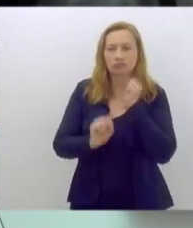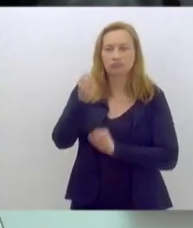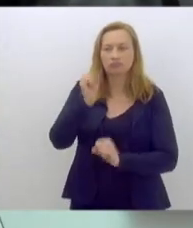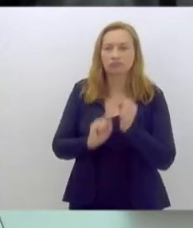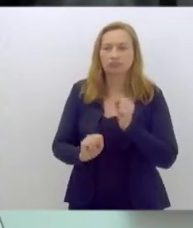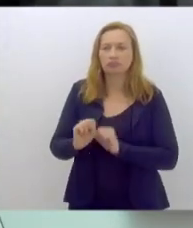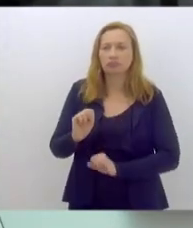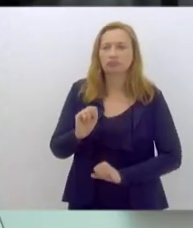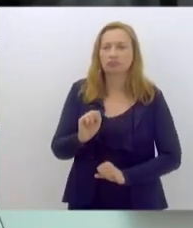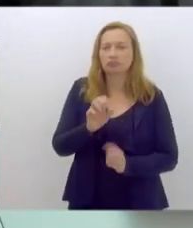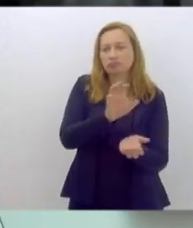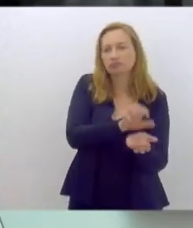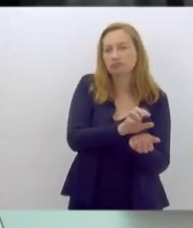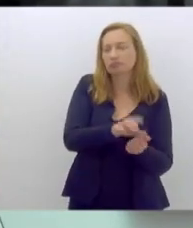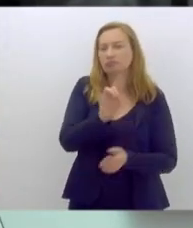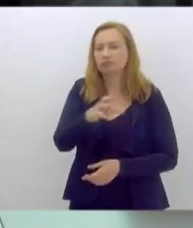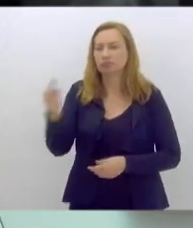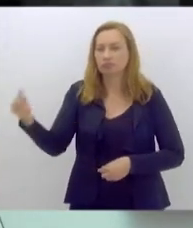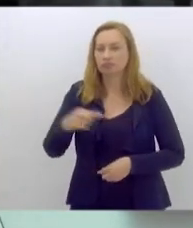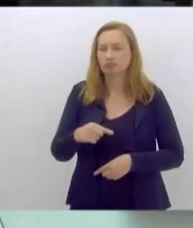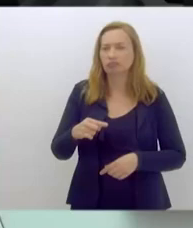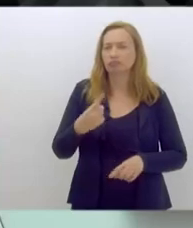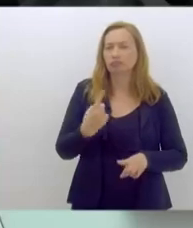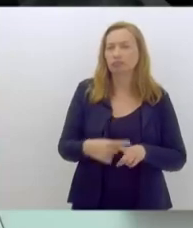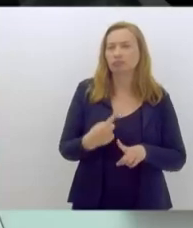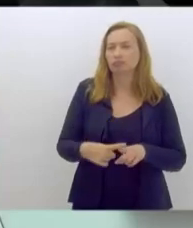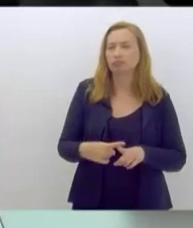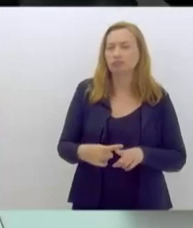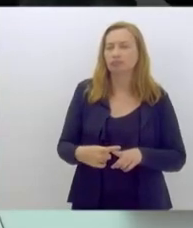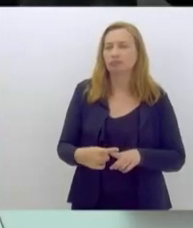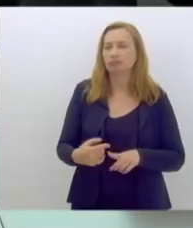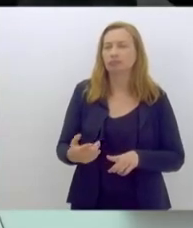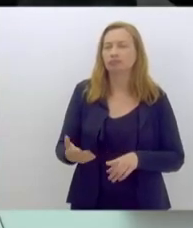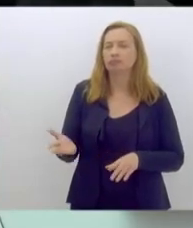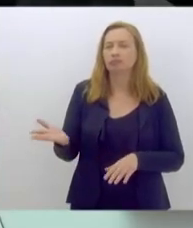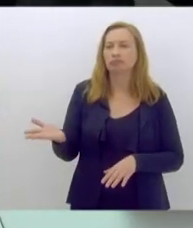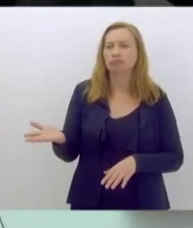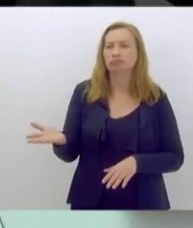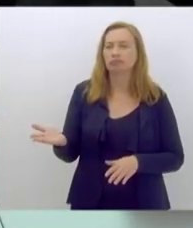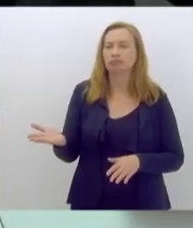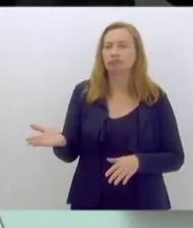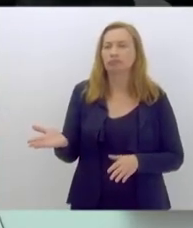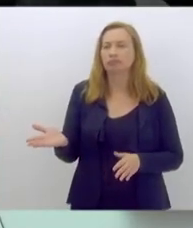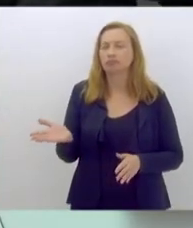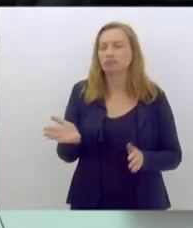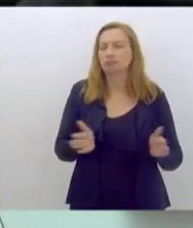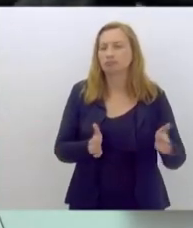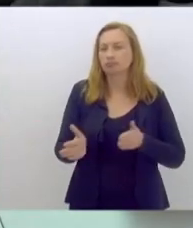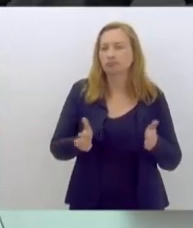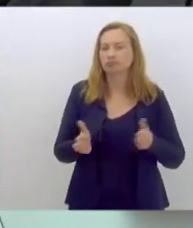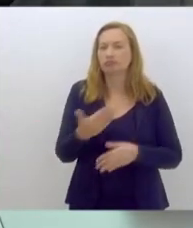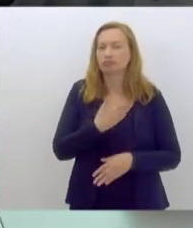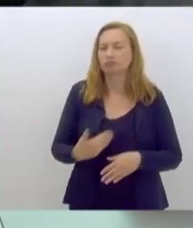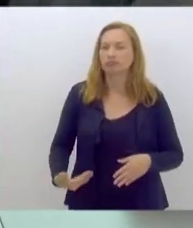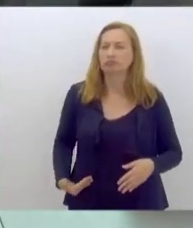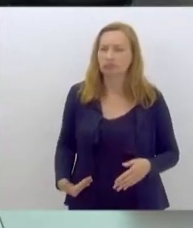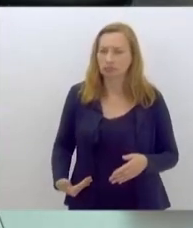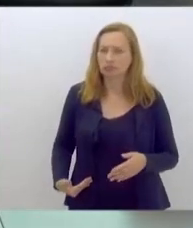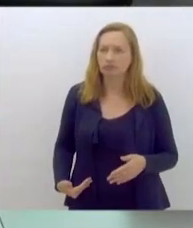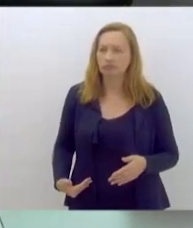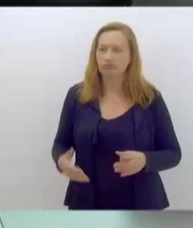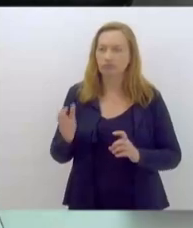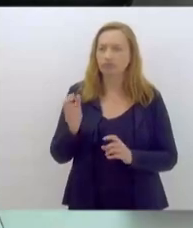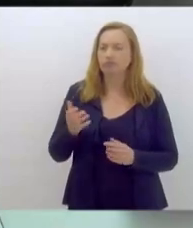da Manguinhos Ele disse que só veio para cá porque na época o governador insistiu demais porque Juiz de Fora tava dando condições muito melhores